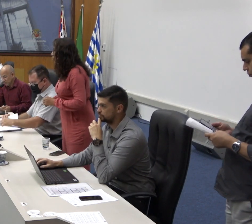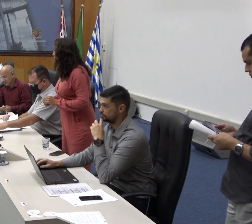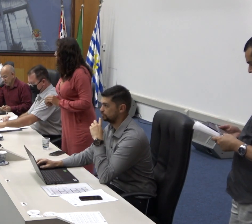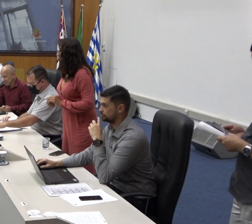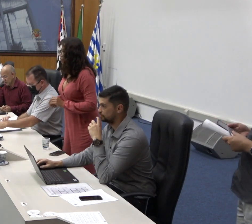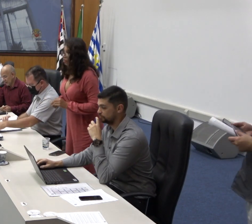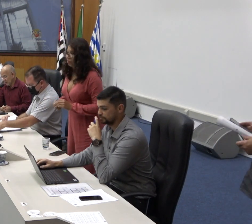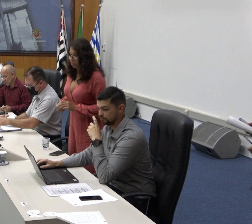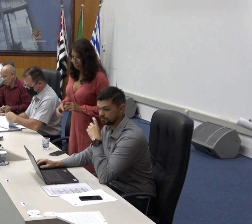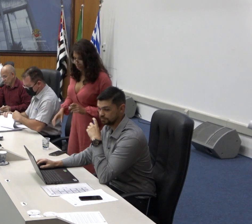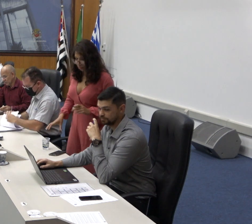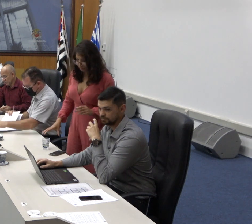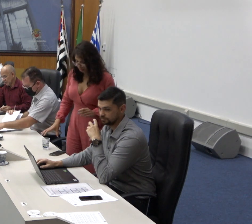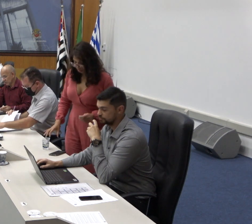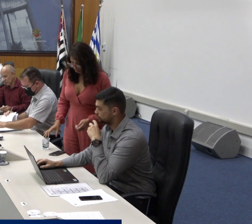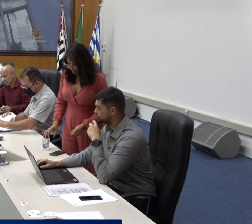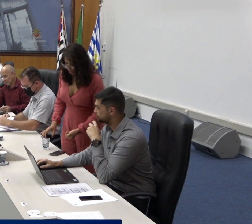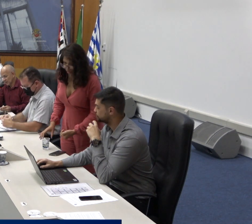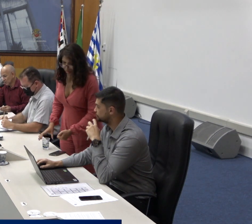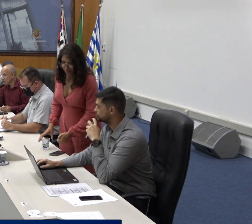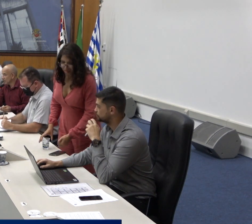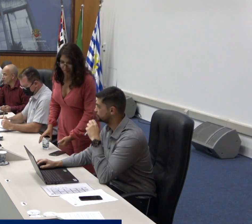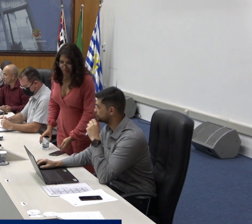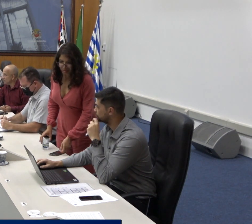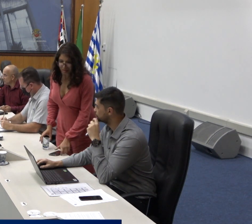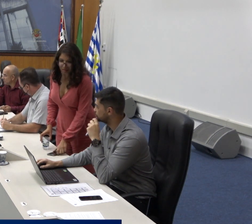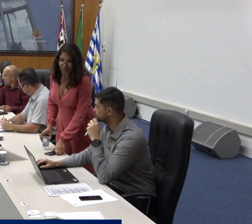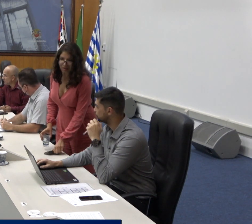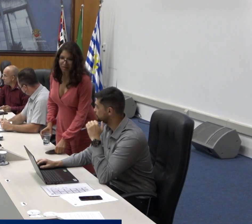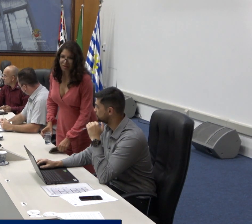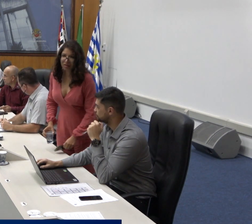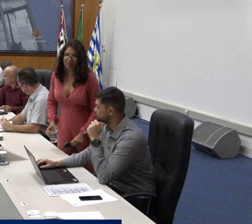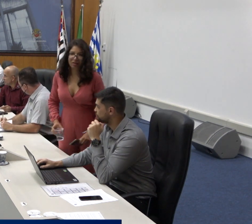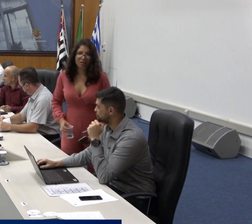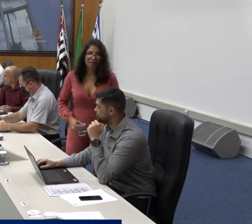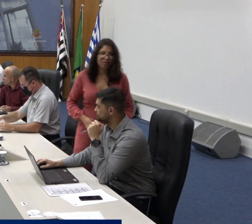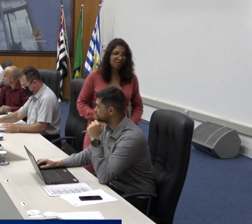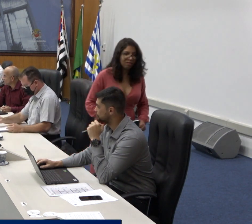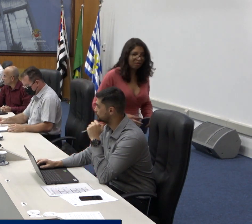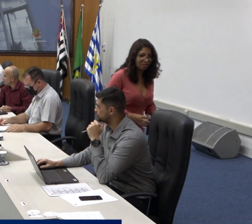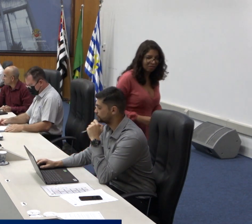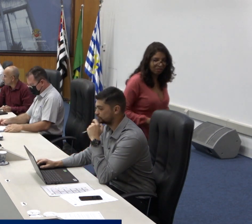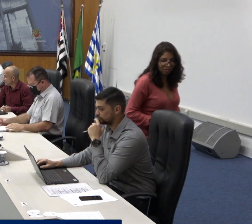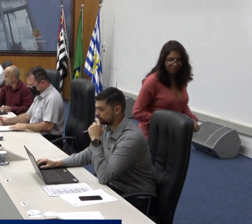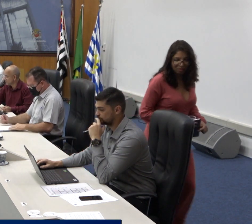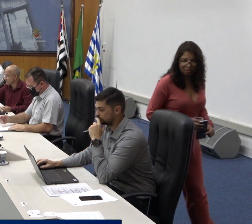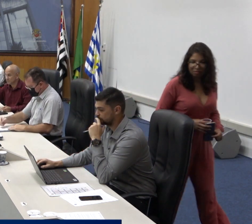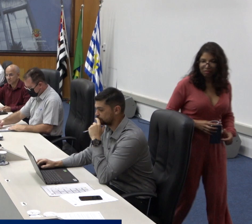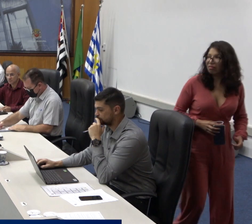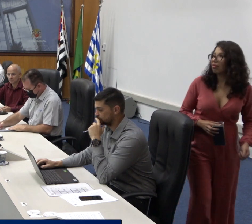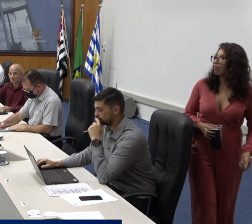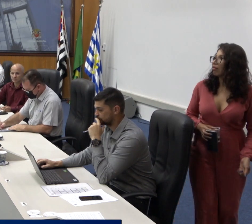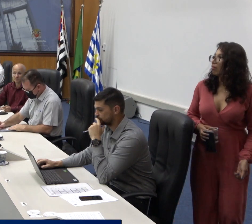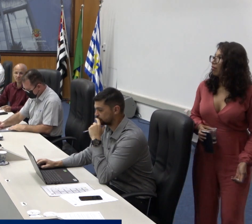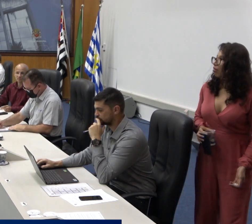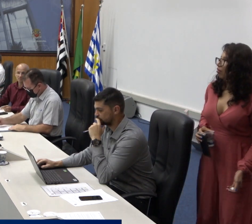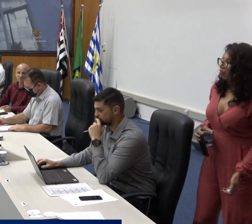Convoco o secretário vereador Marcão da Academia para fazer verificação de presença.